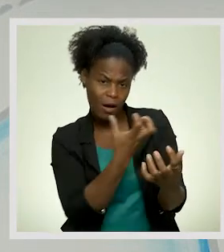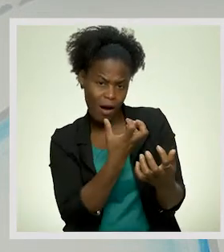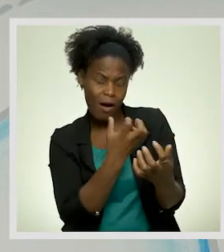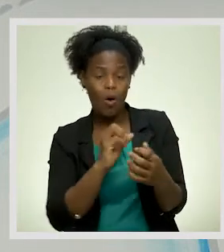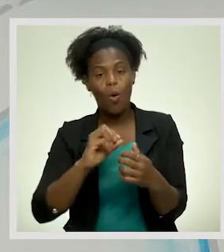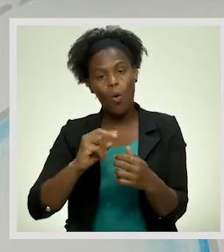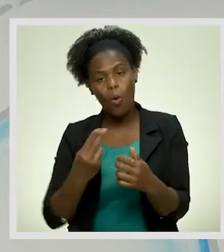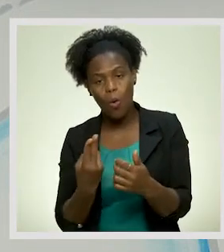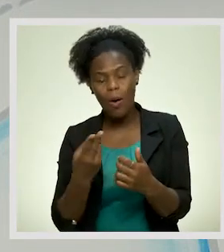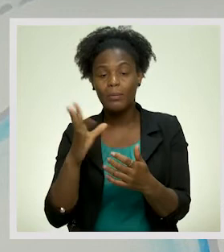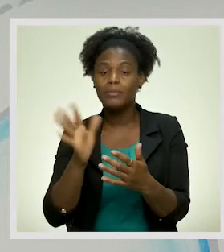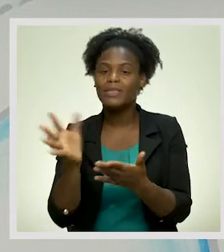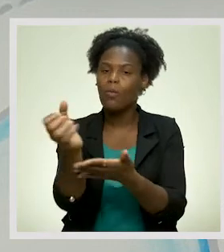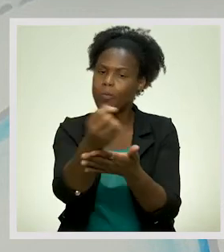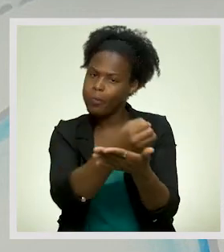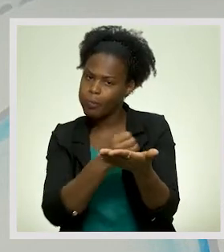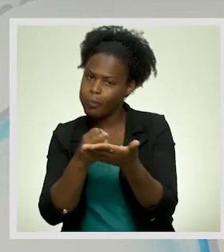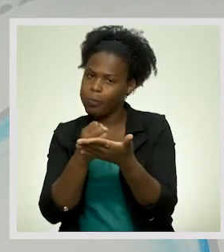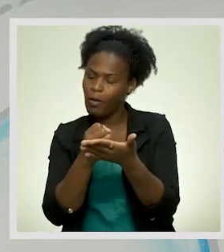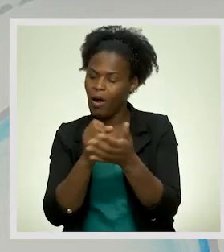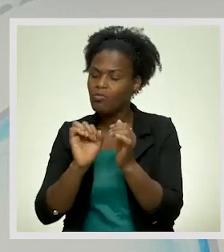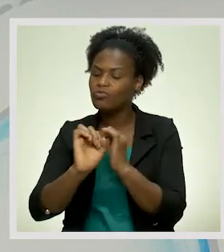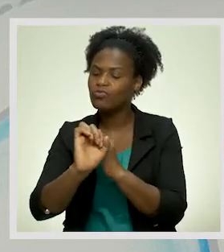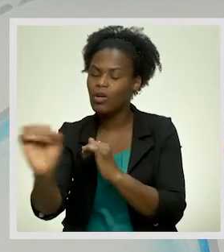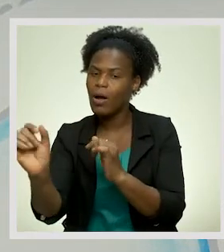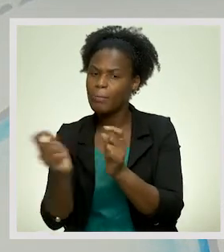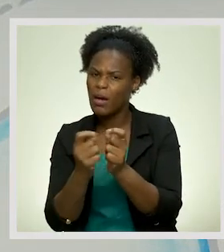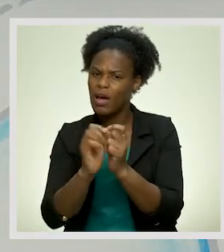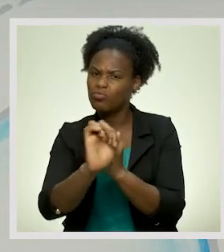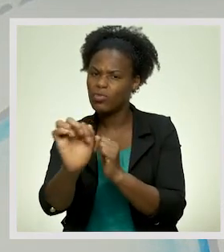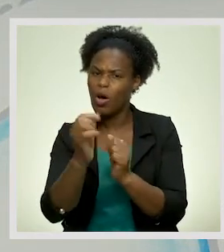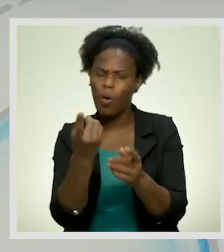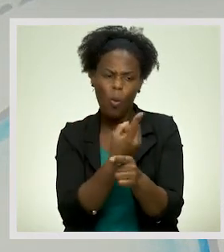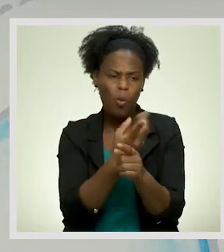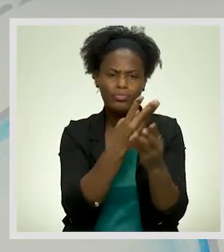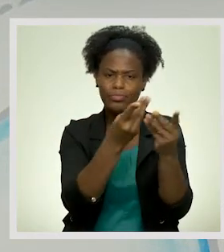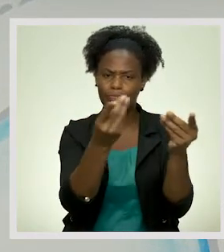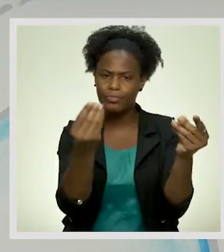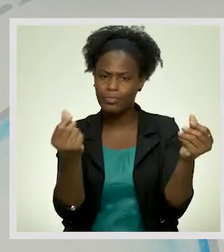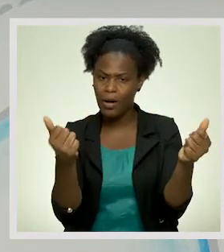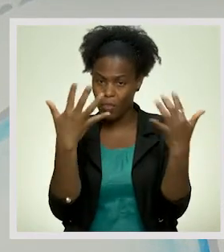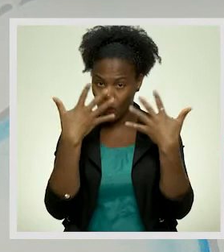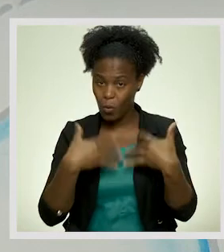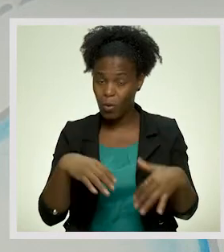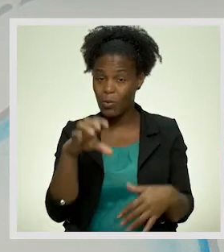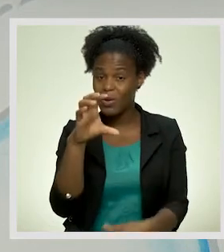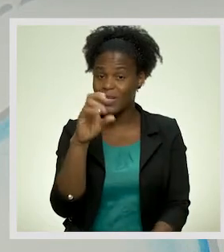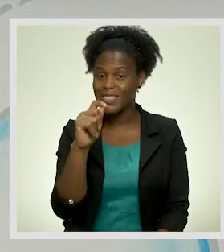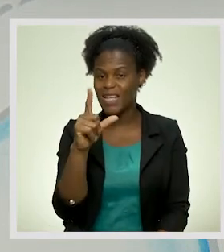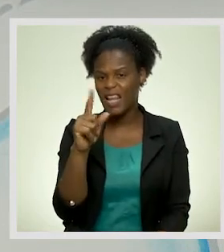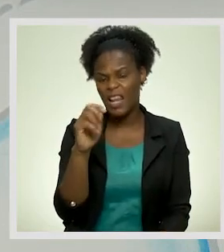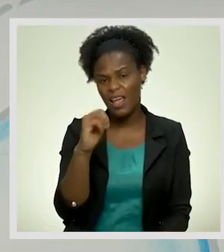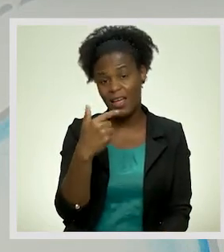que esvaziar a sua vizinhança de objetos, de corpos celestes. Então, são essas